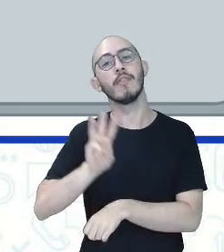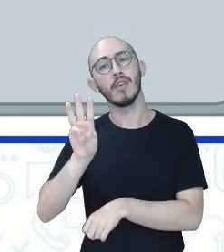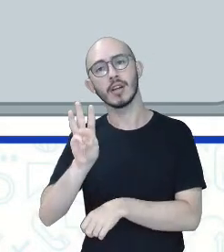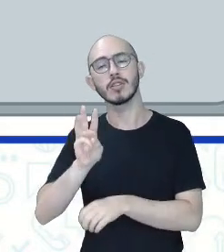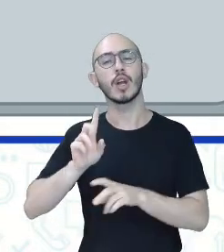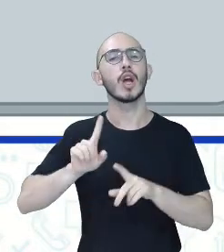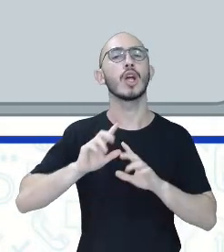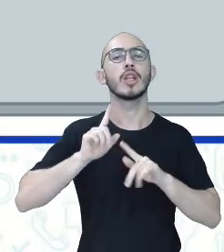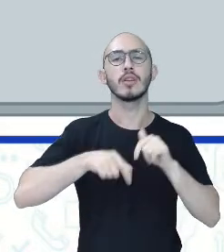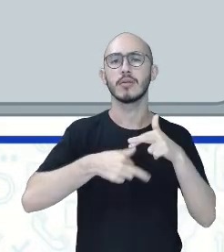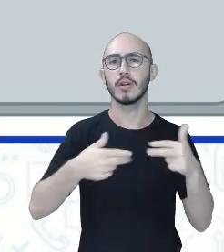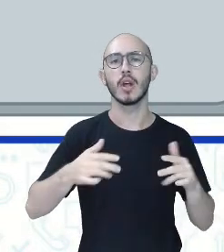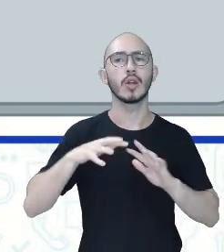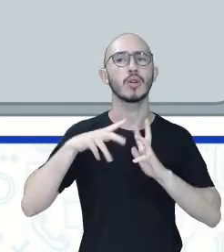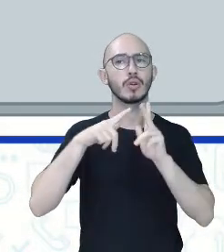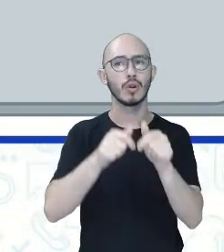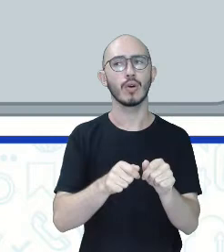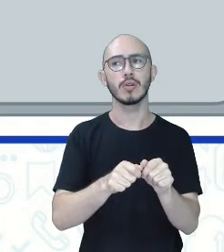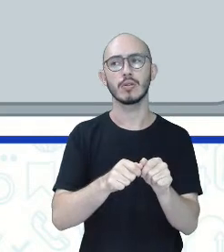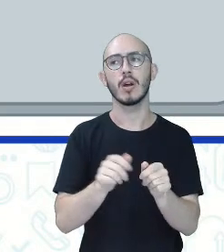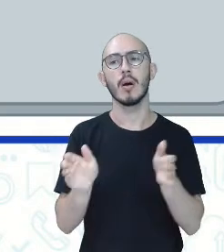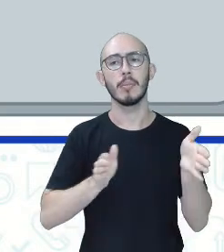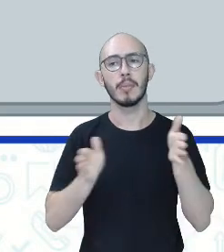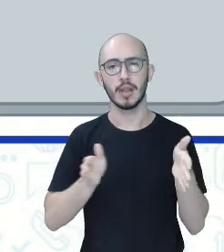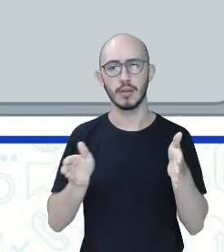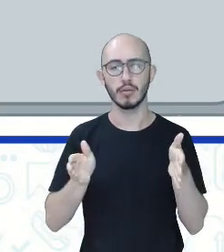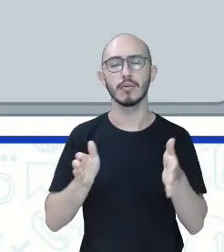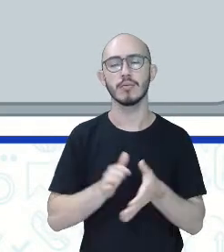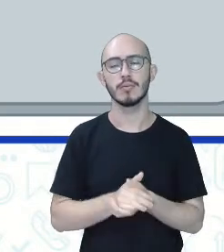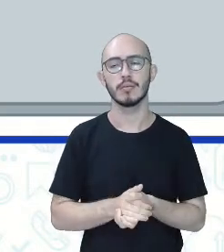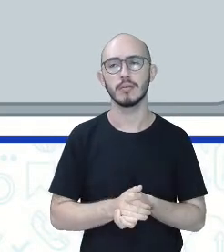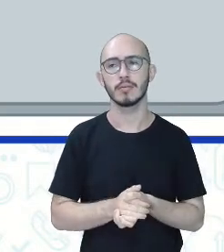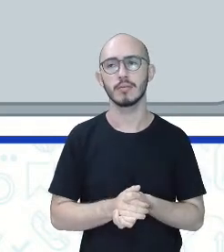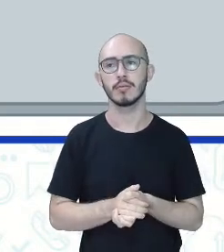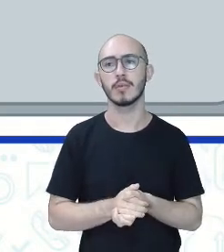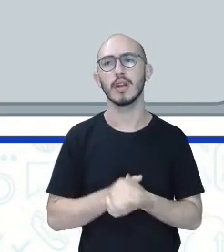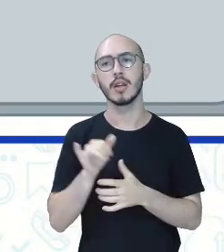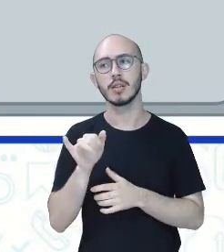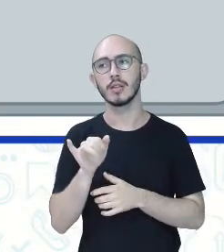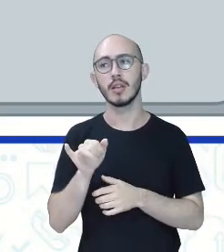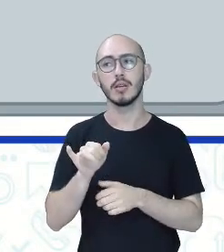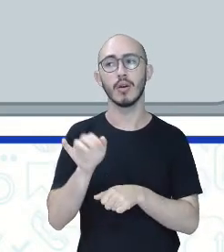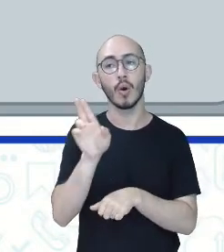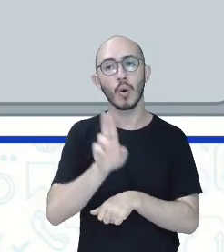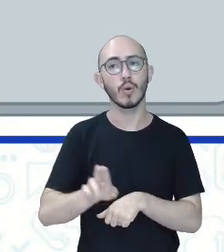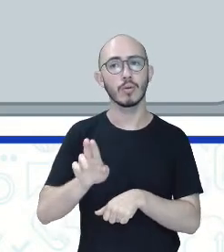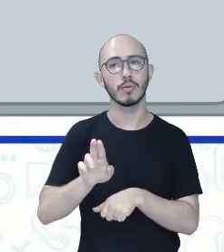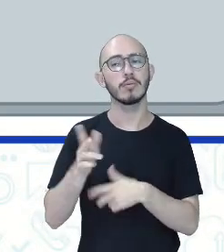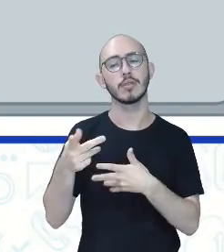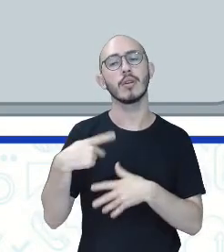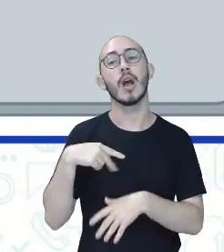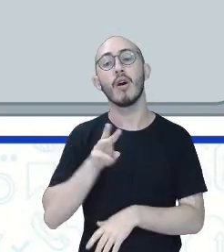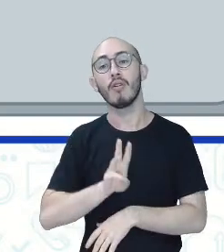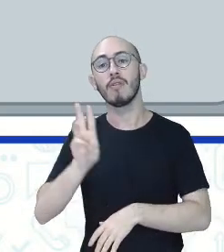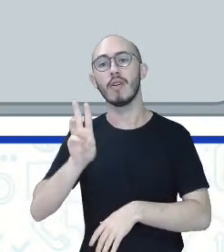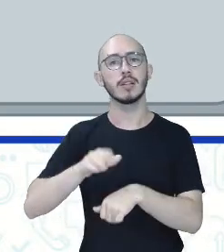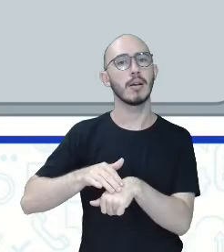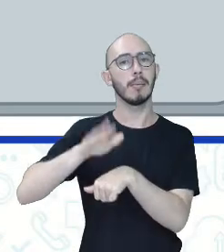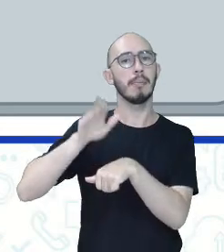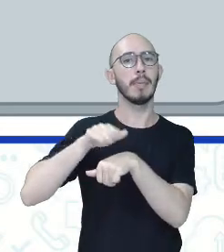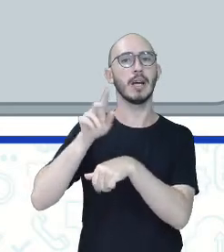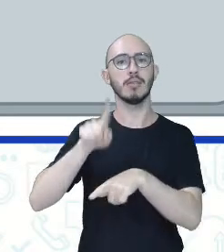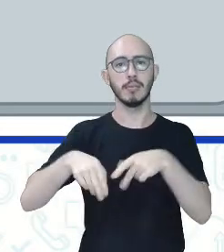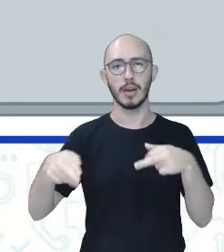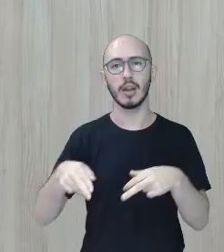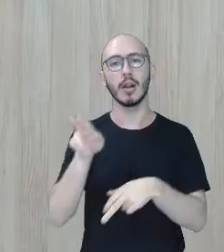os equipamentos utilizados durante determinado período. Quanto maior for a potência do aparelho, mais ele consome.